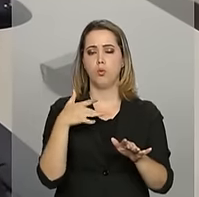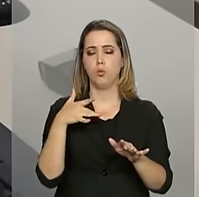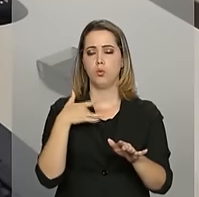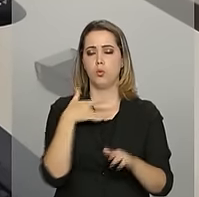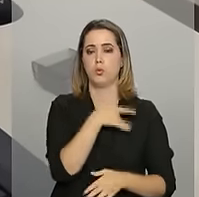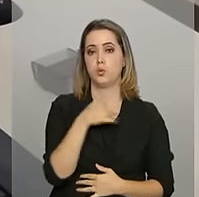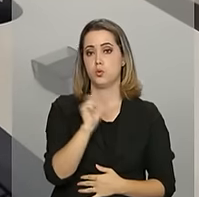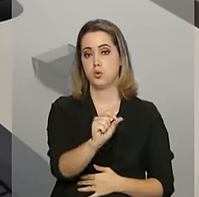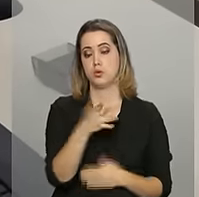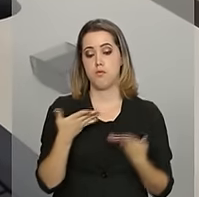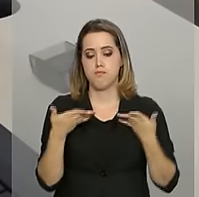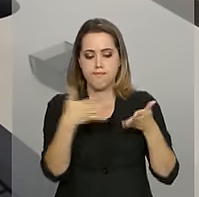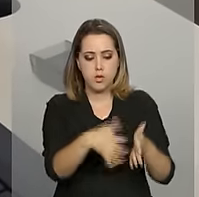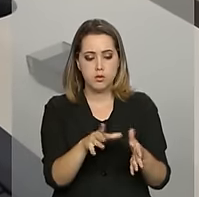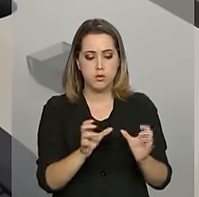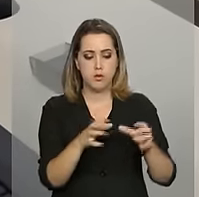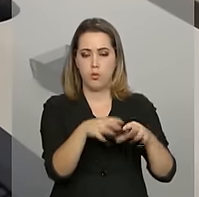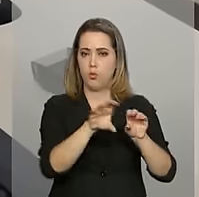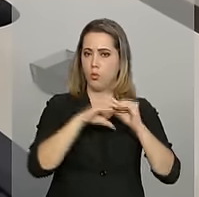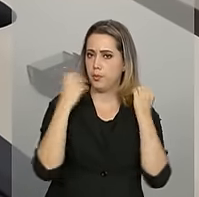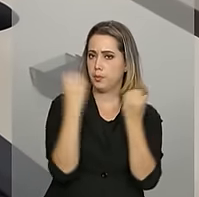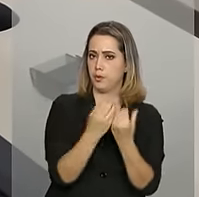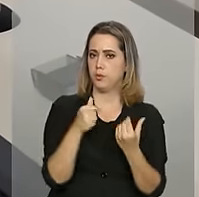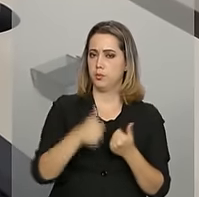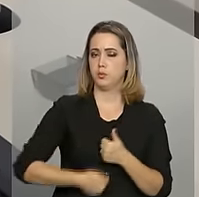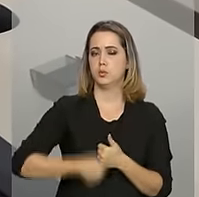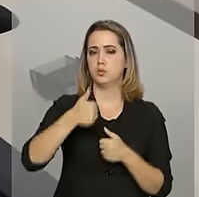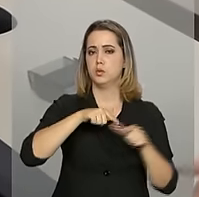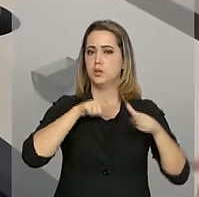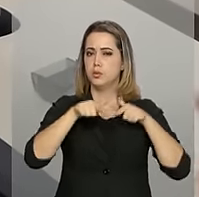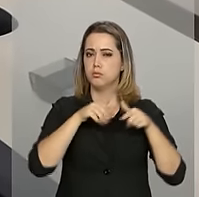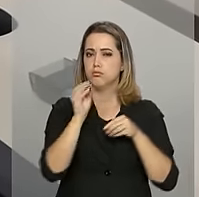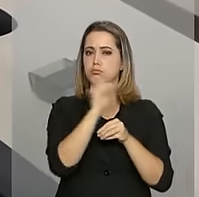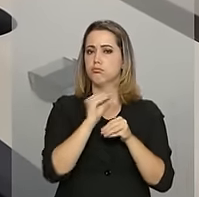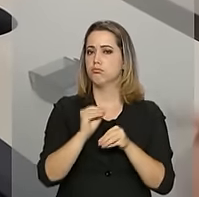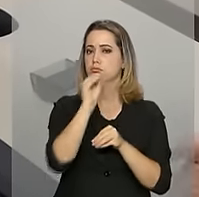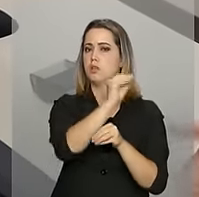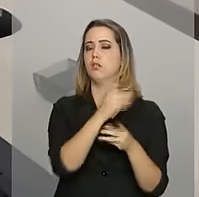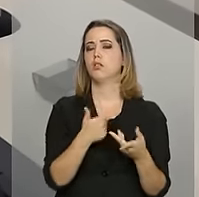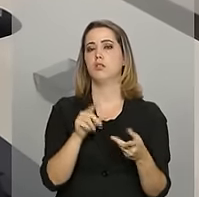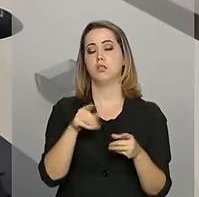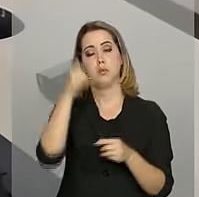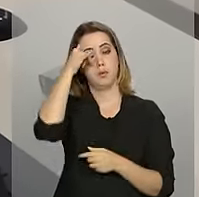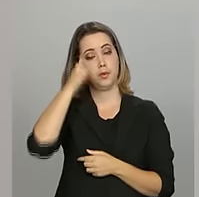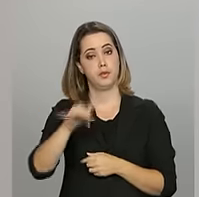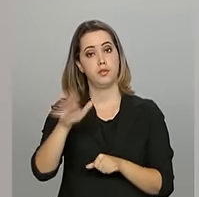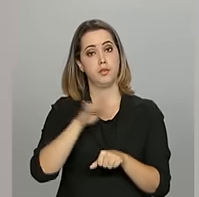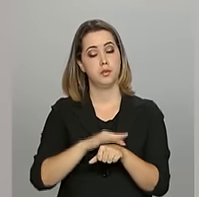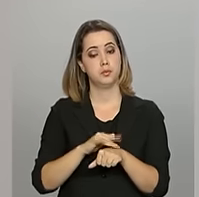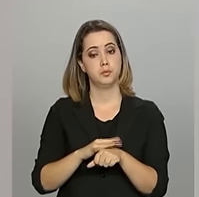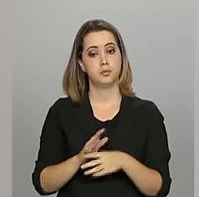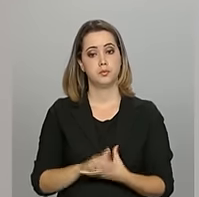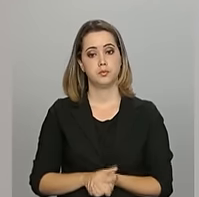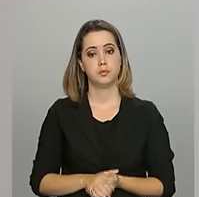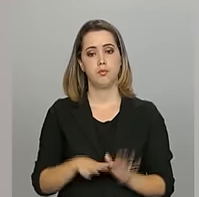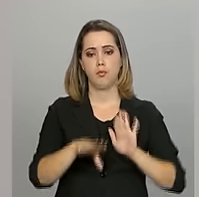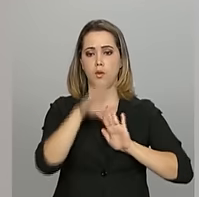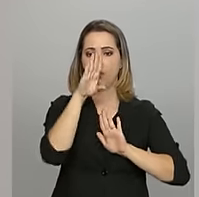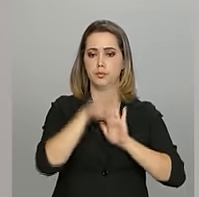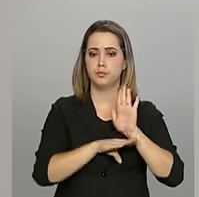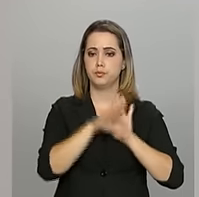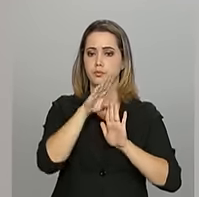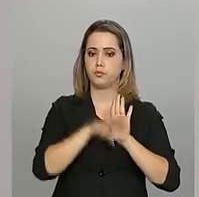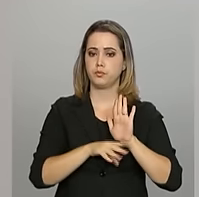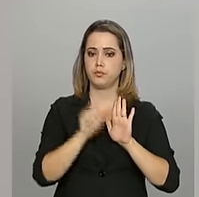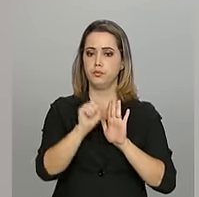que se envolvem mais com a comunidade, atuando no tratamento e também na prevenção de doenças. Um programa da Estratégia da Família